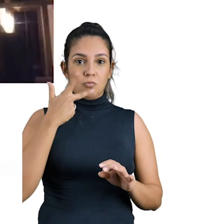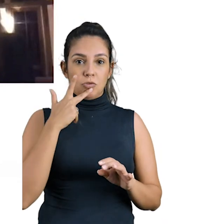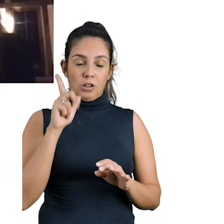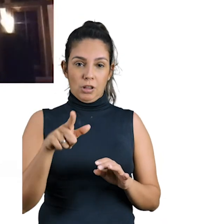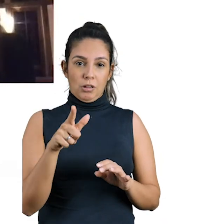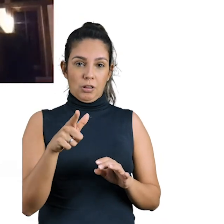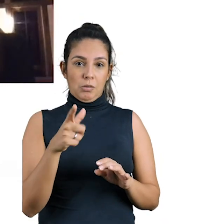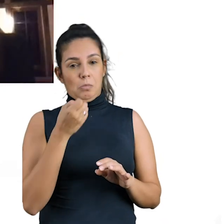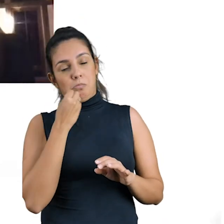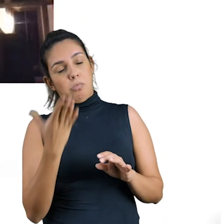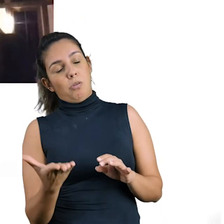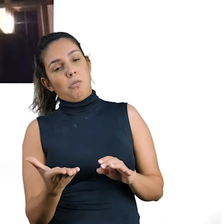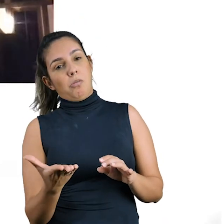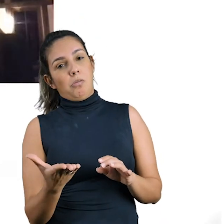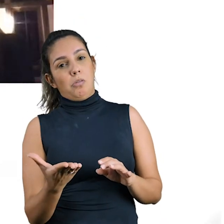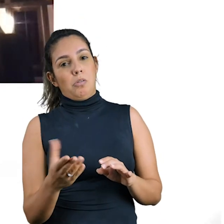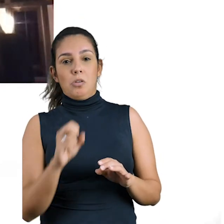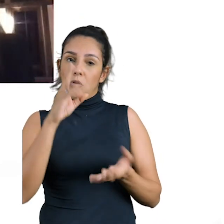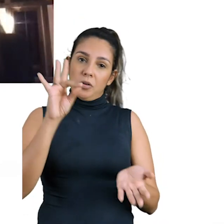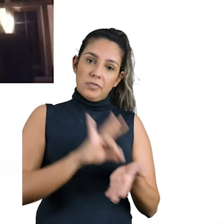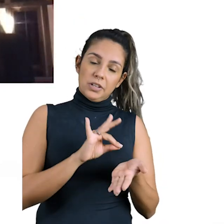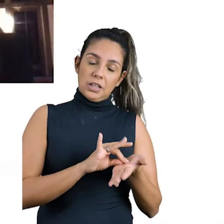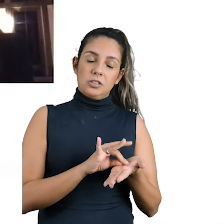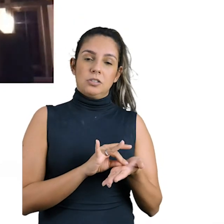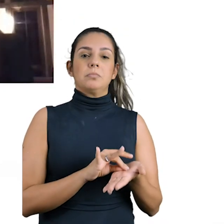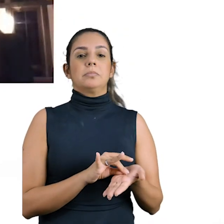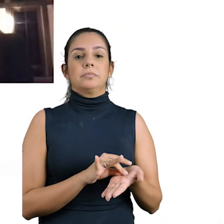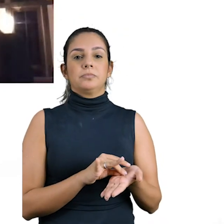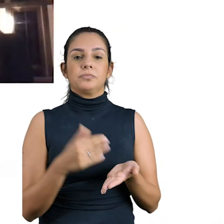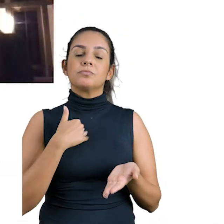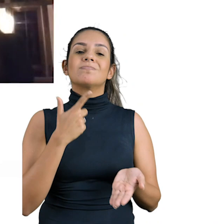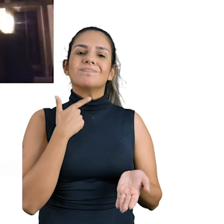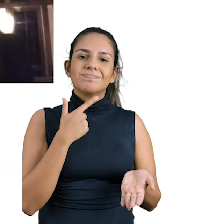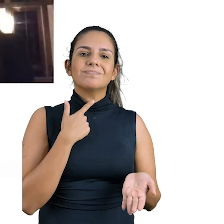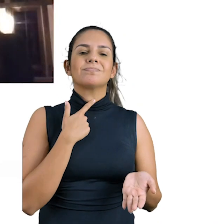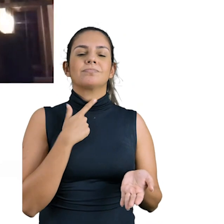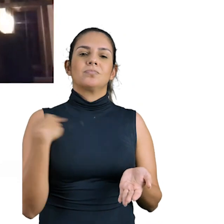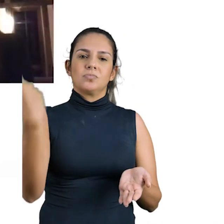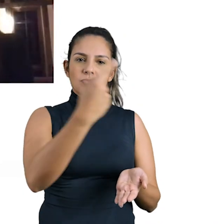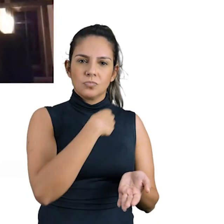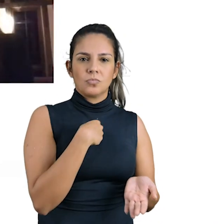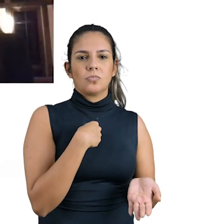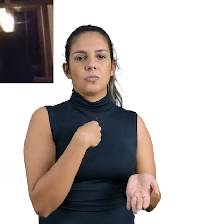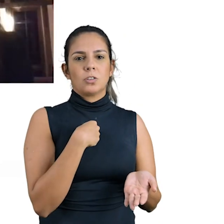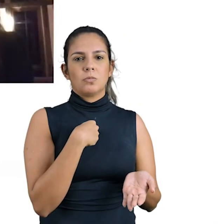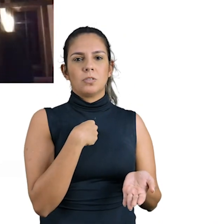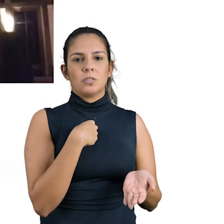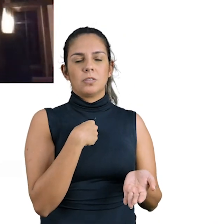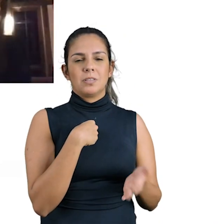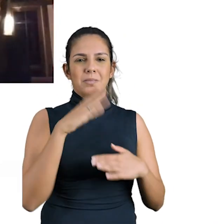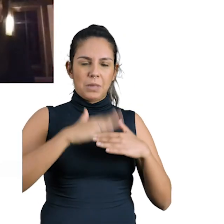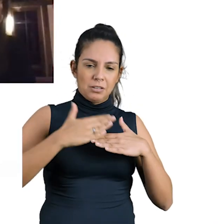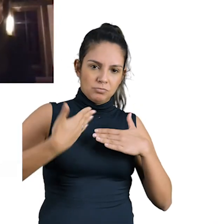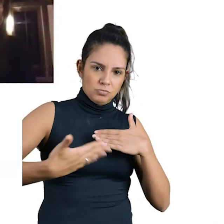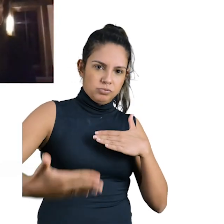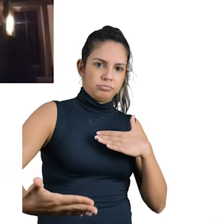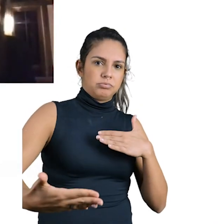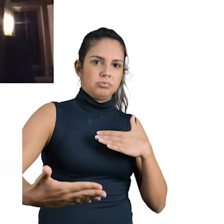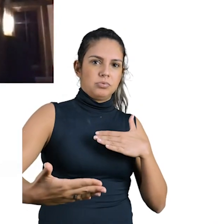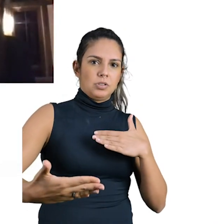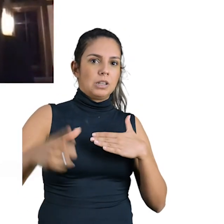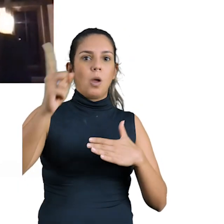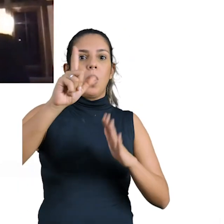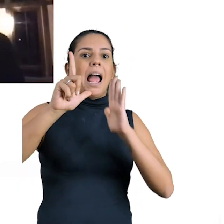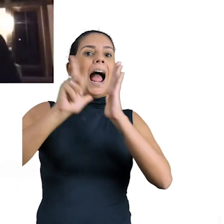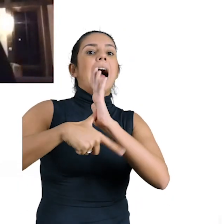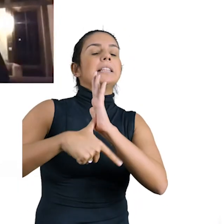se é vontade, eu não sei dizer se é realidade, mas eu desejaria que nós adiássemos, mas não